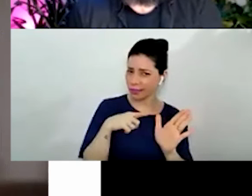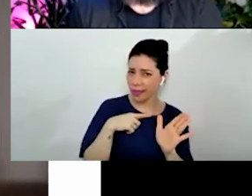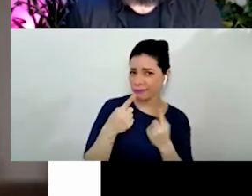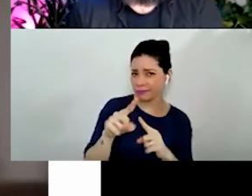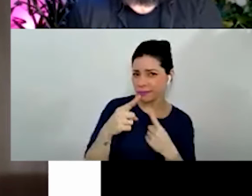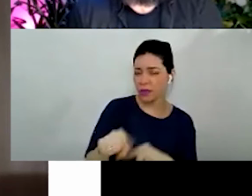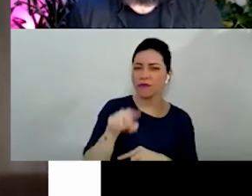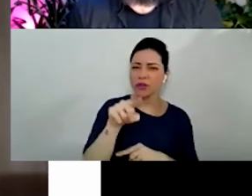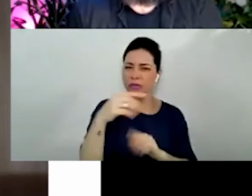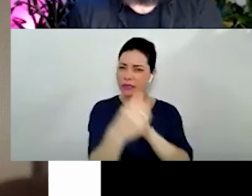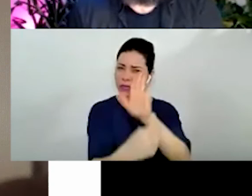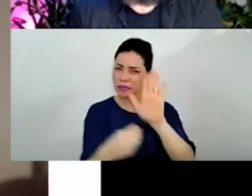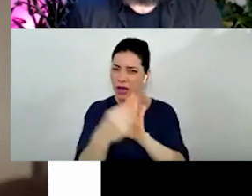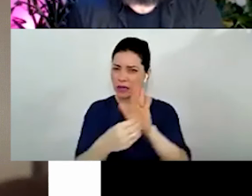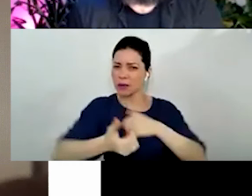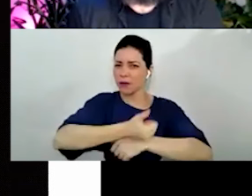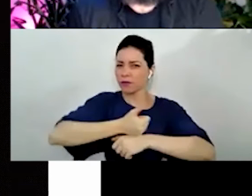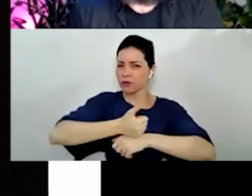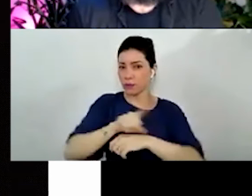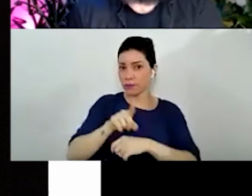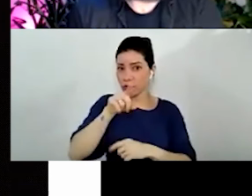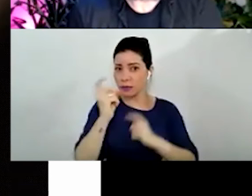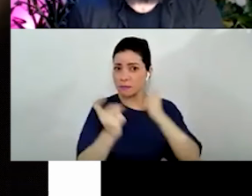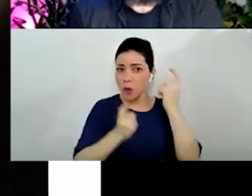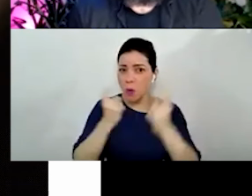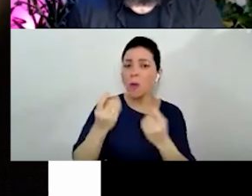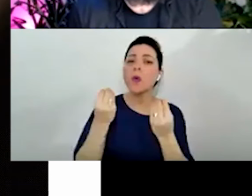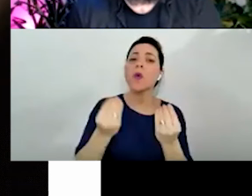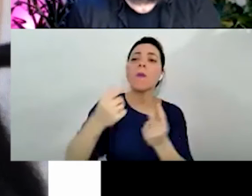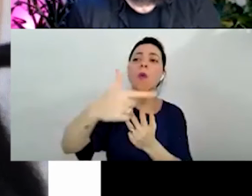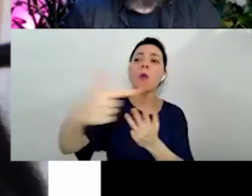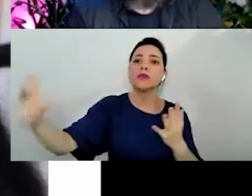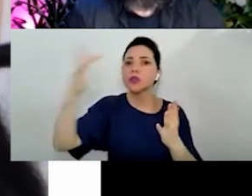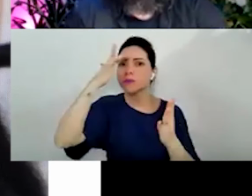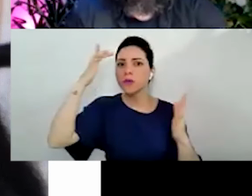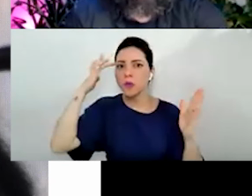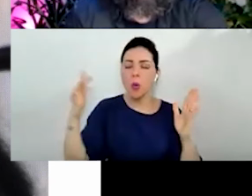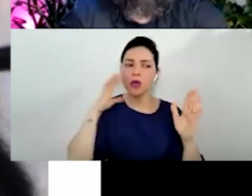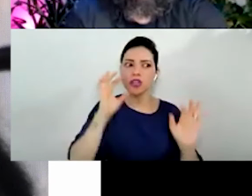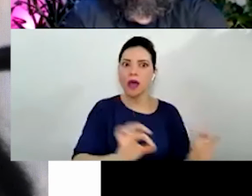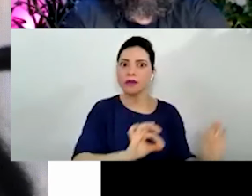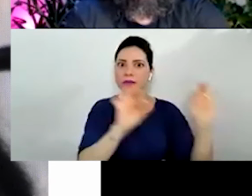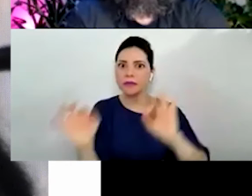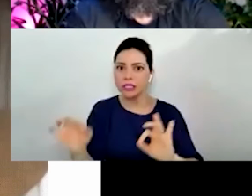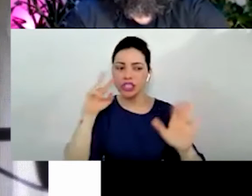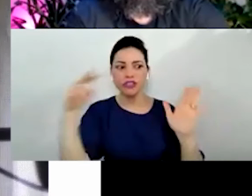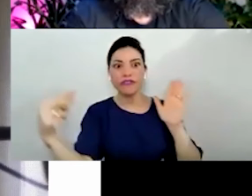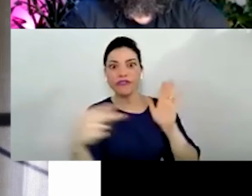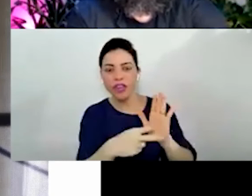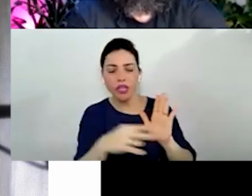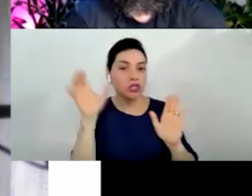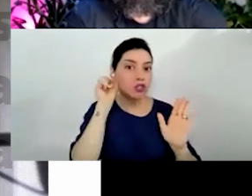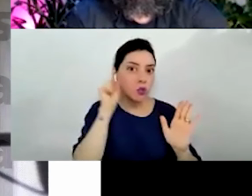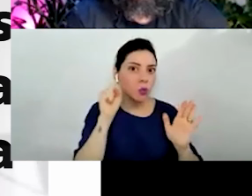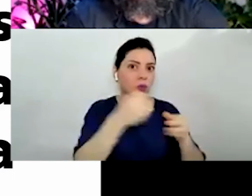criam layout tá se preocupando em como as pessoas ouviram o seu conteúdo além de ver né o seu conteúdo